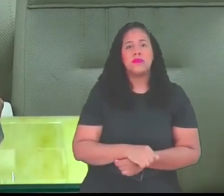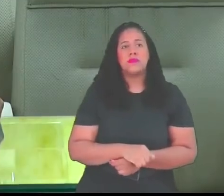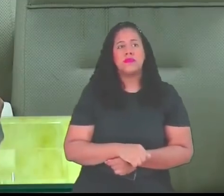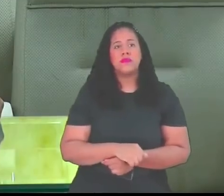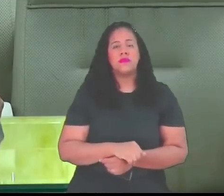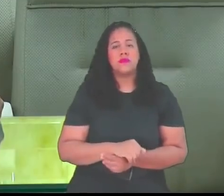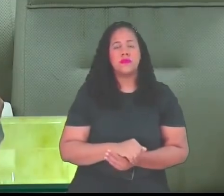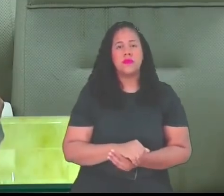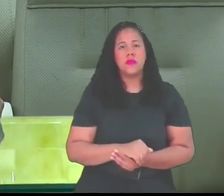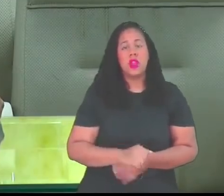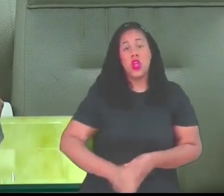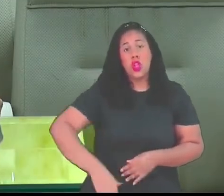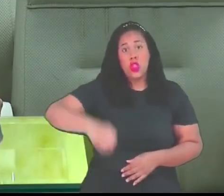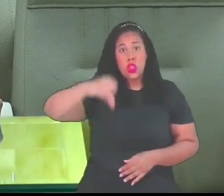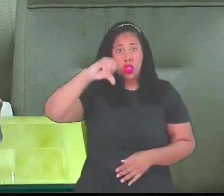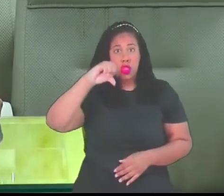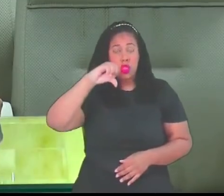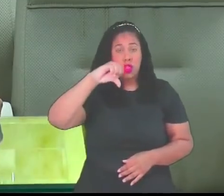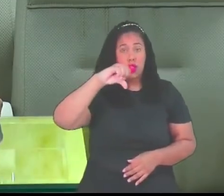por causa